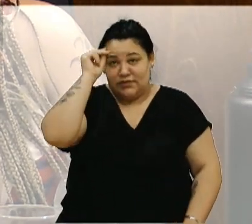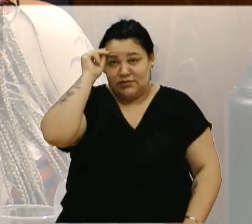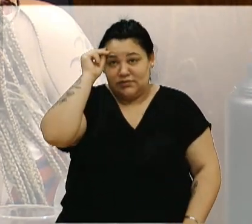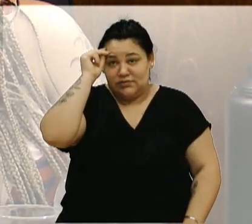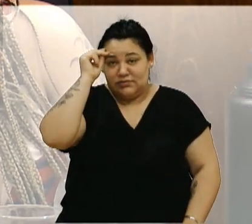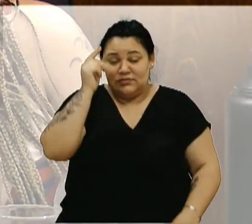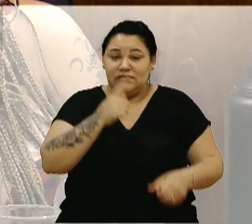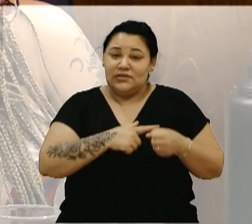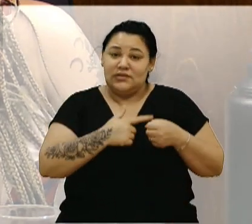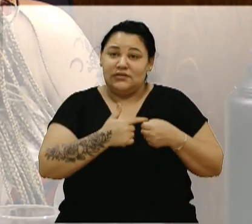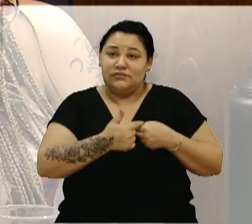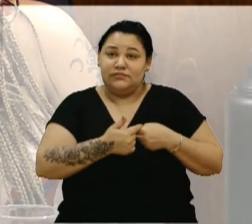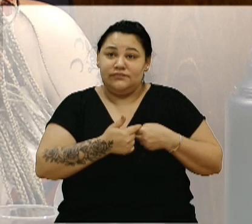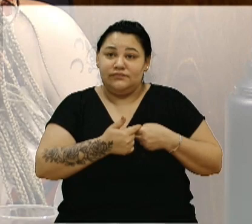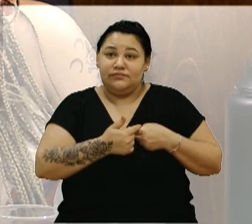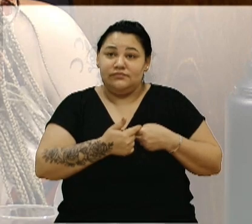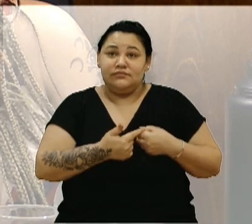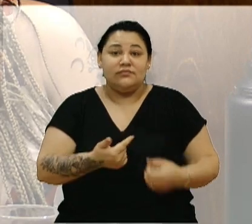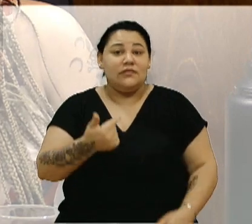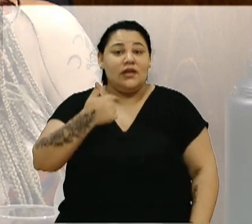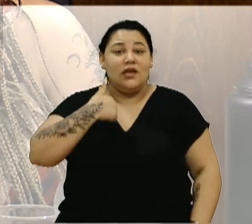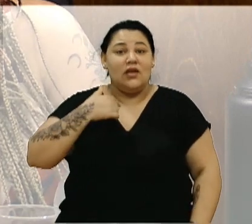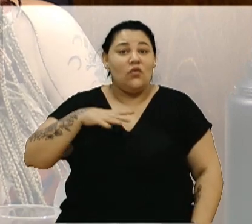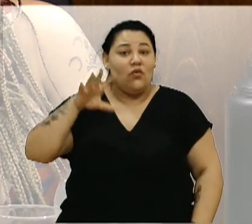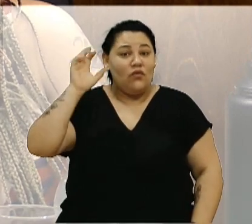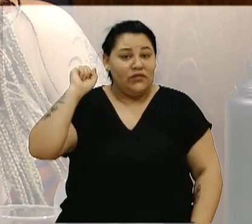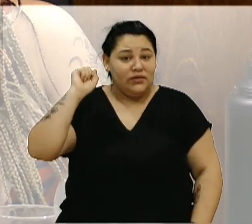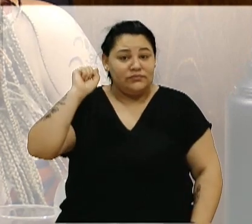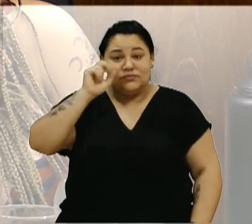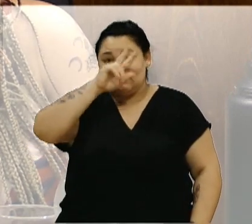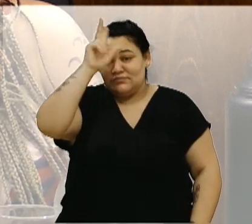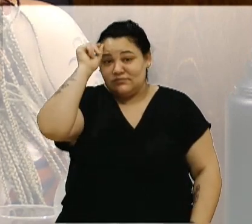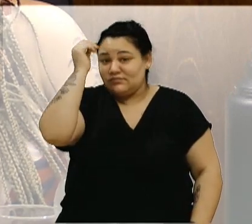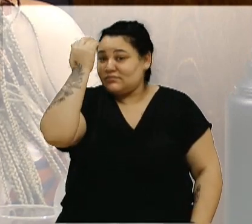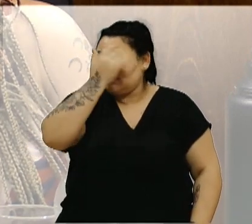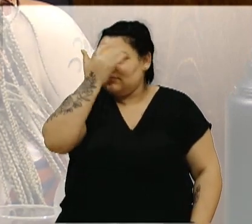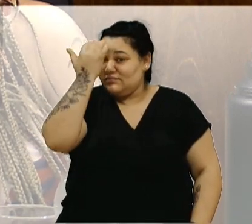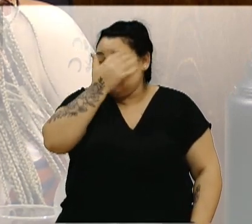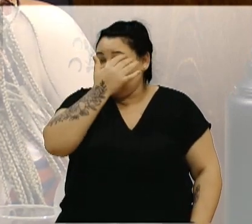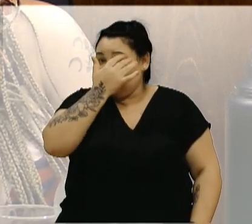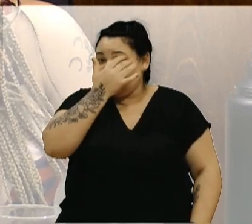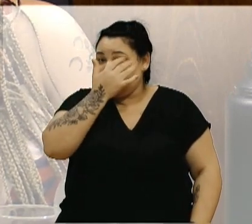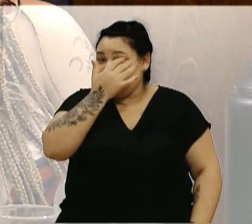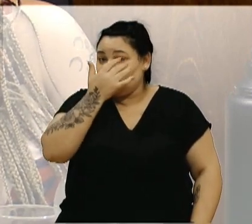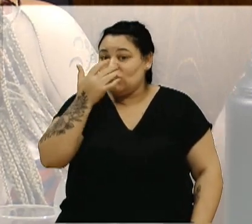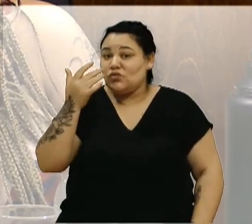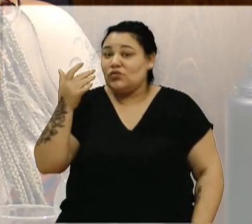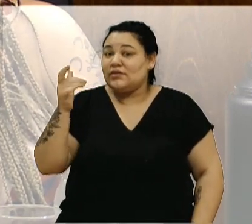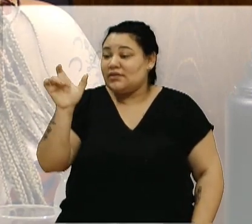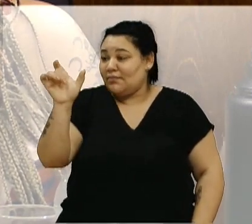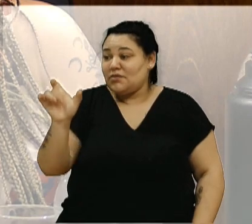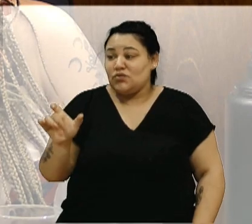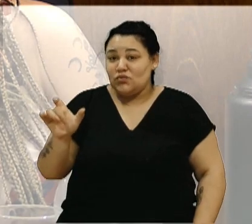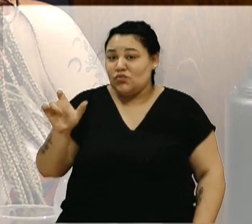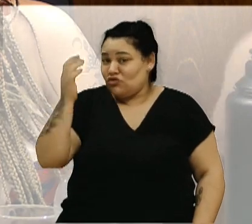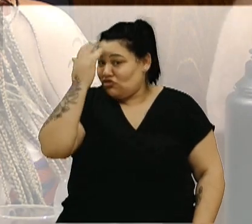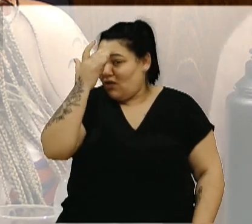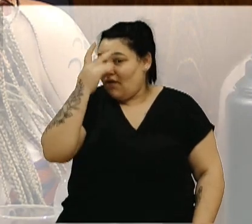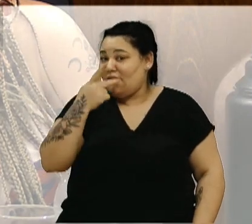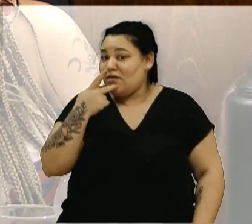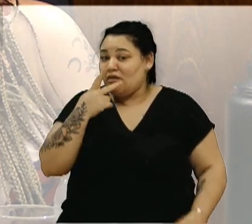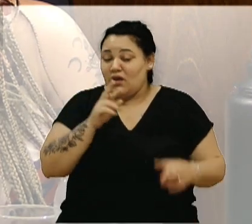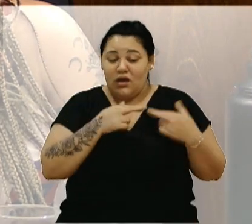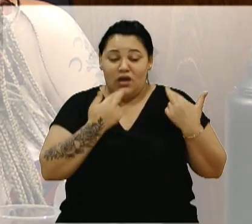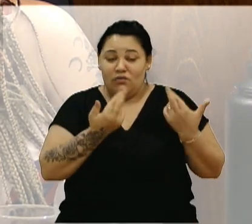E, aliás, eu ouvi do prefeito Adiló, da boca do prefeito Adiló, em reuniões no